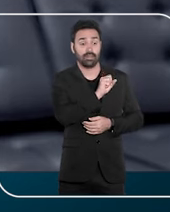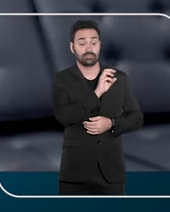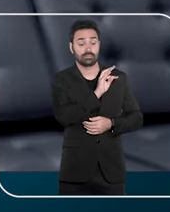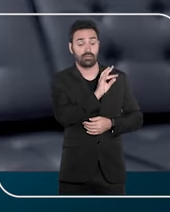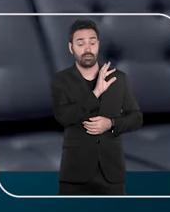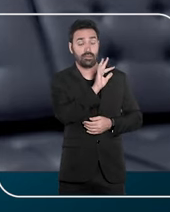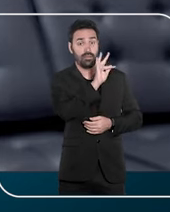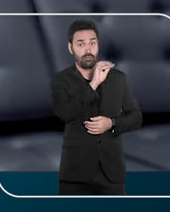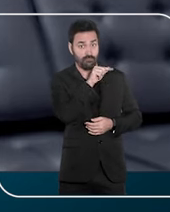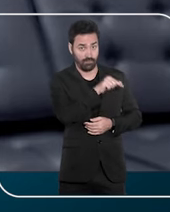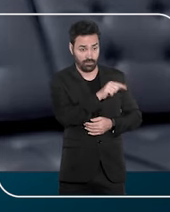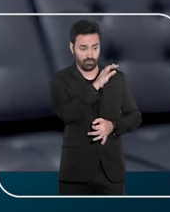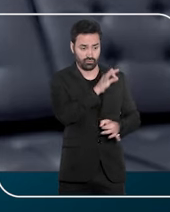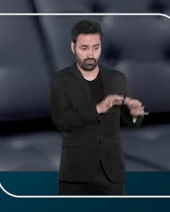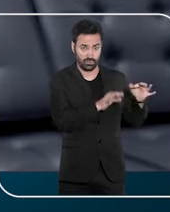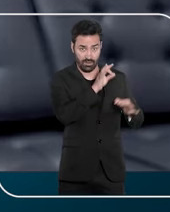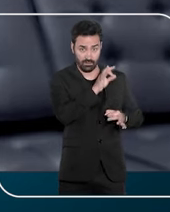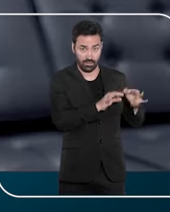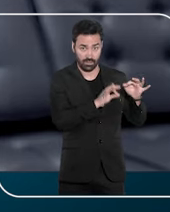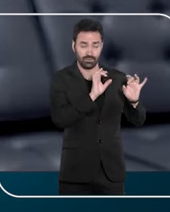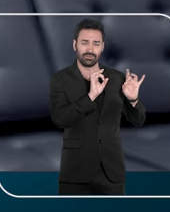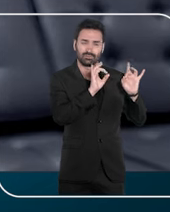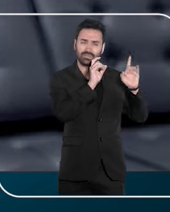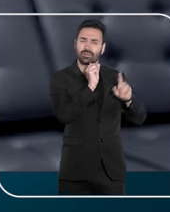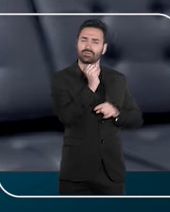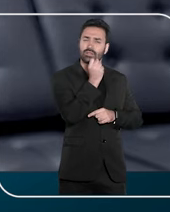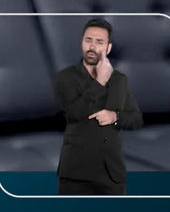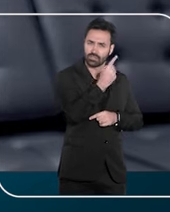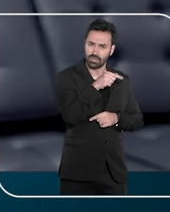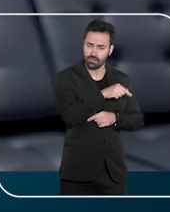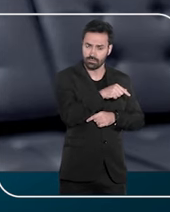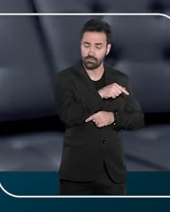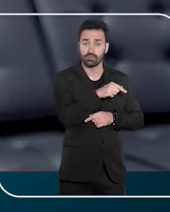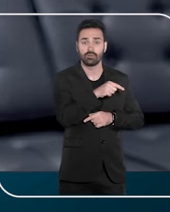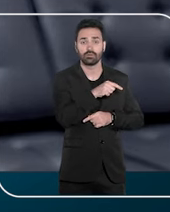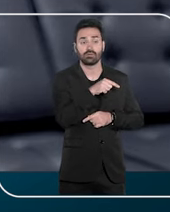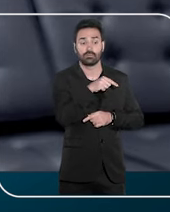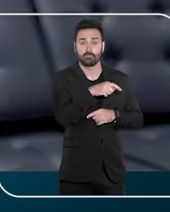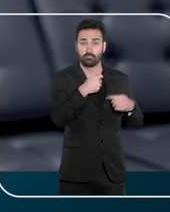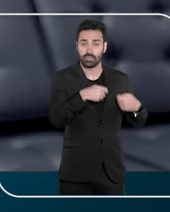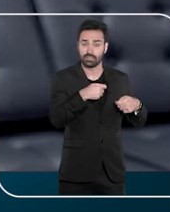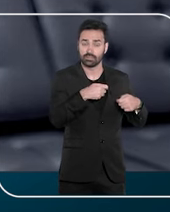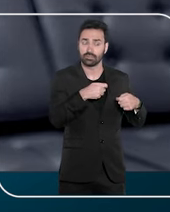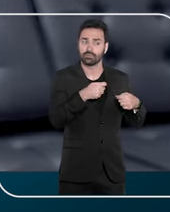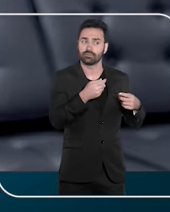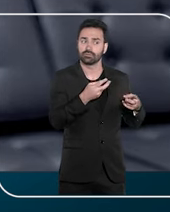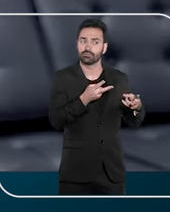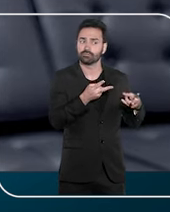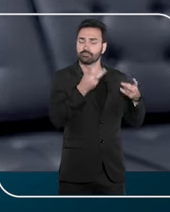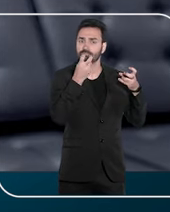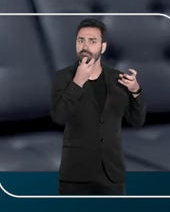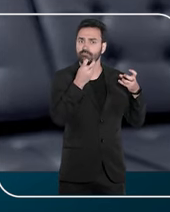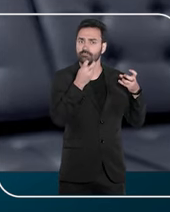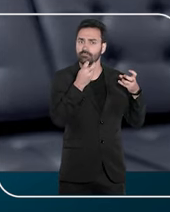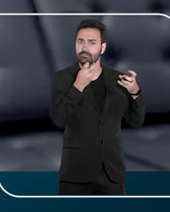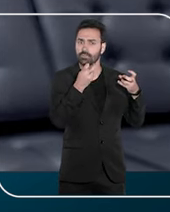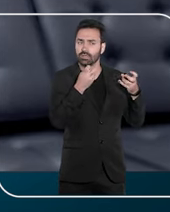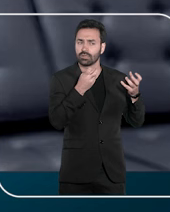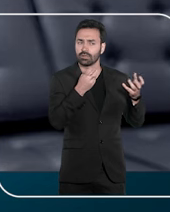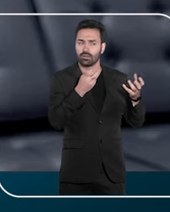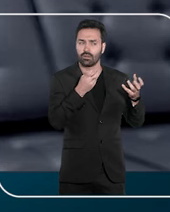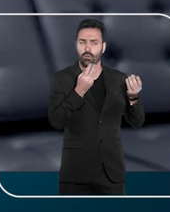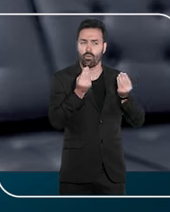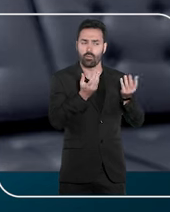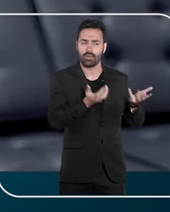recurso extraordinário, deve identificar como condição para o conhecimento,